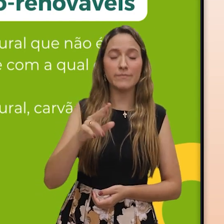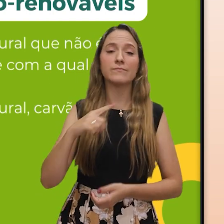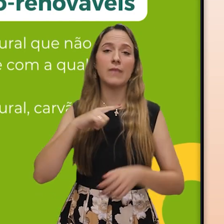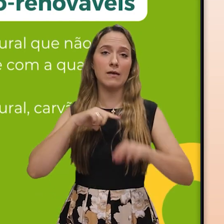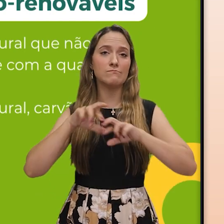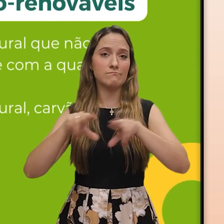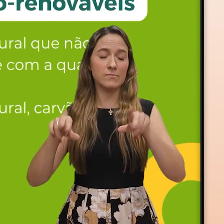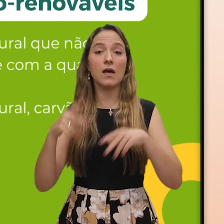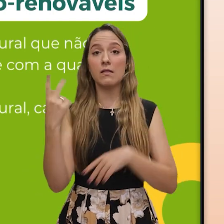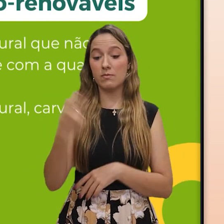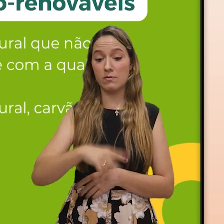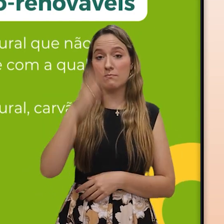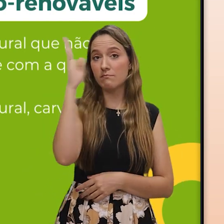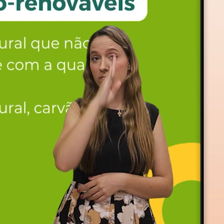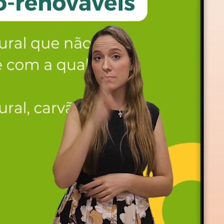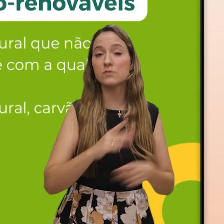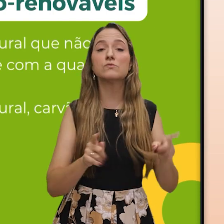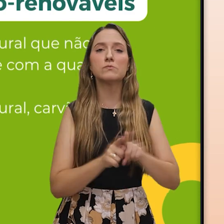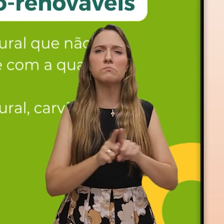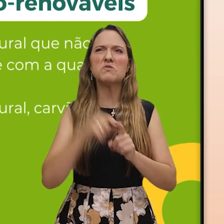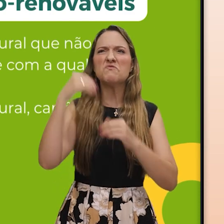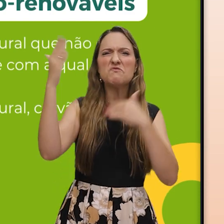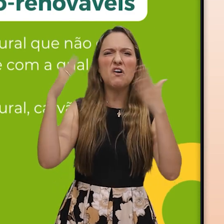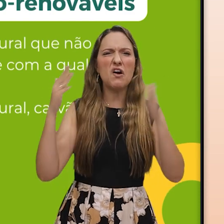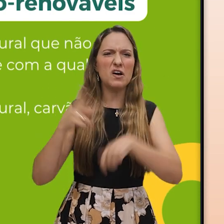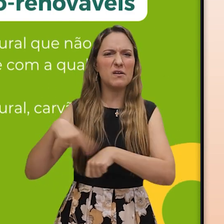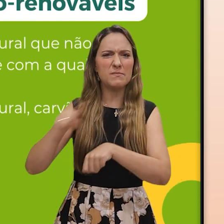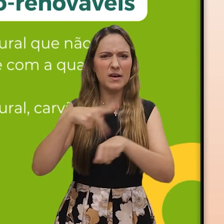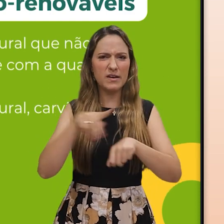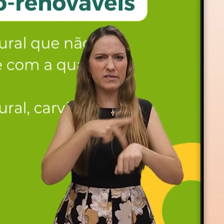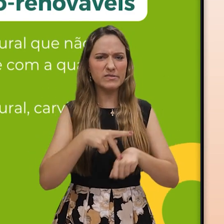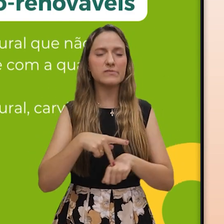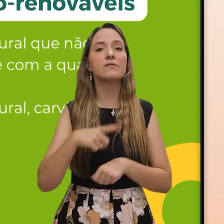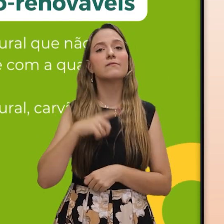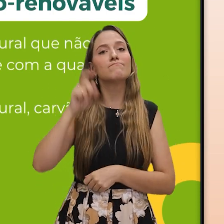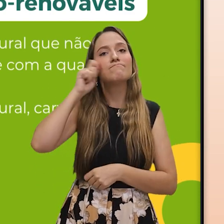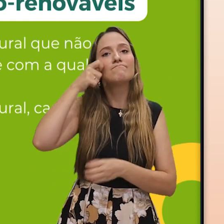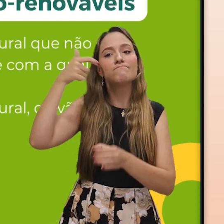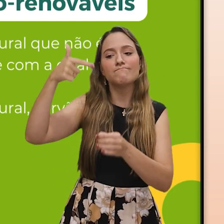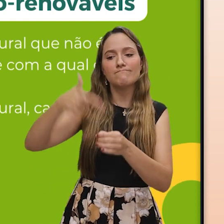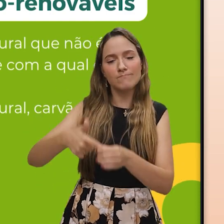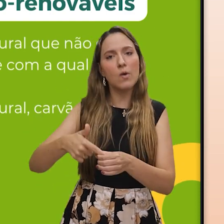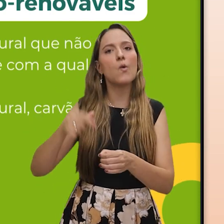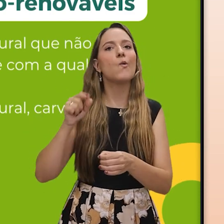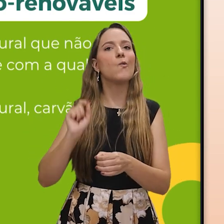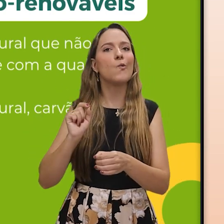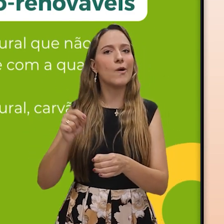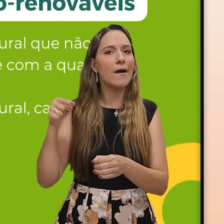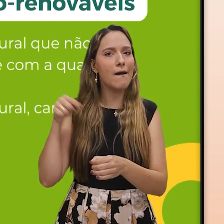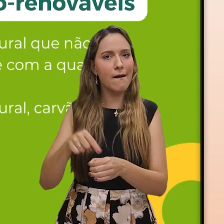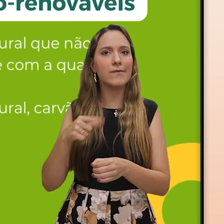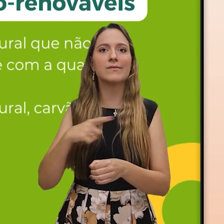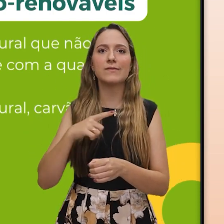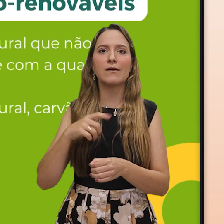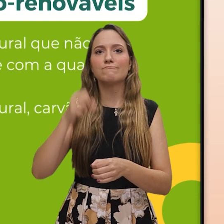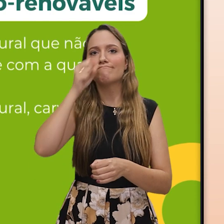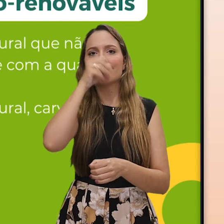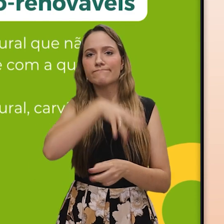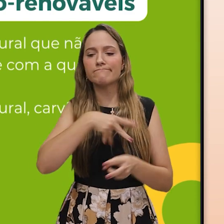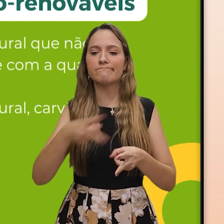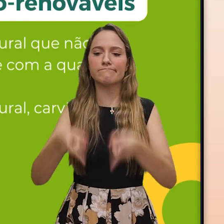vários lugares do mundo, o petróleo tem sido utilizado de maneira muito